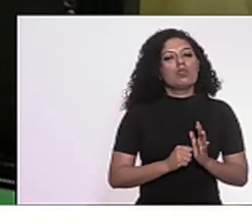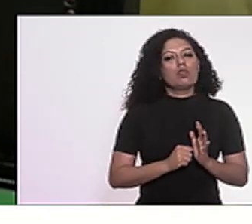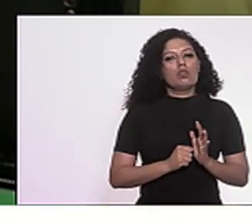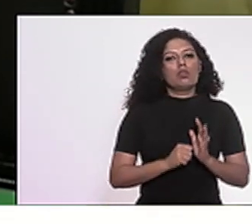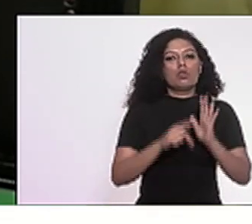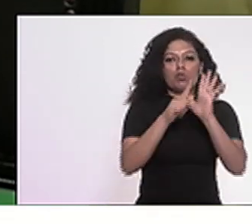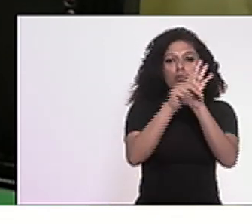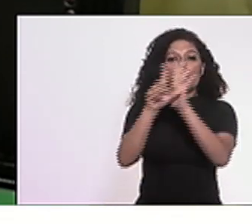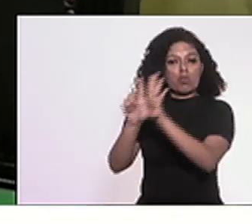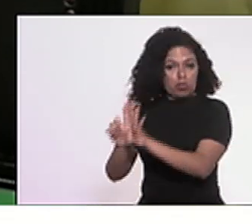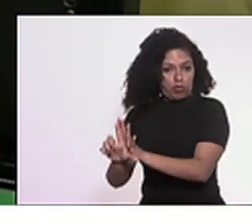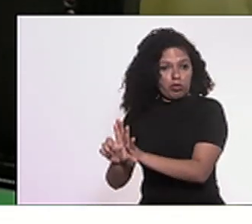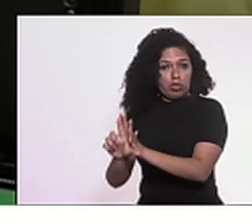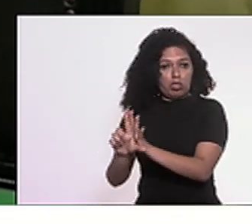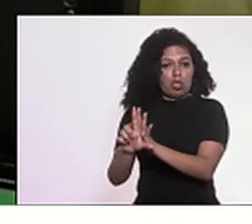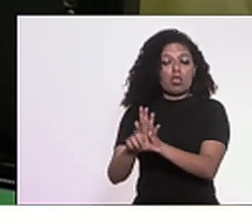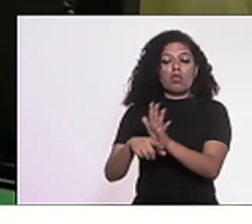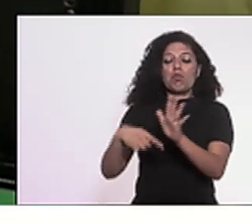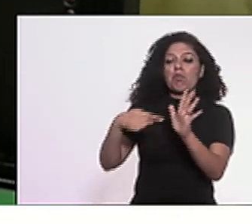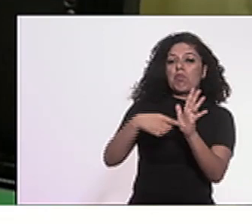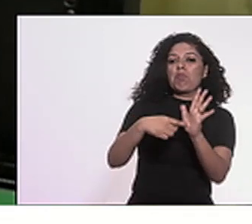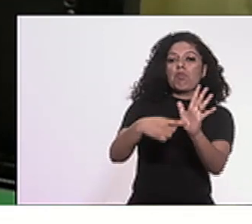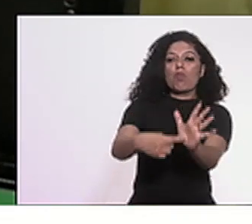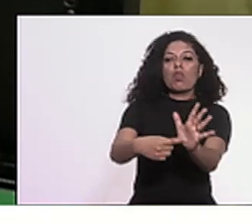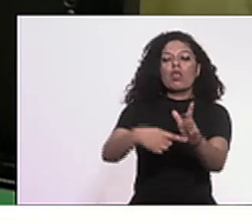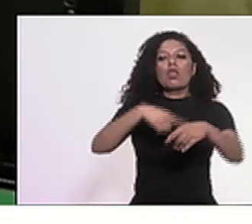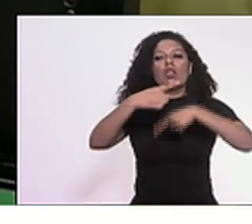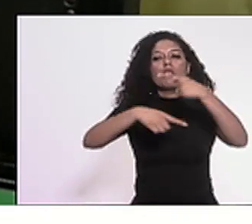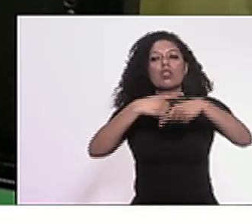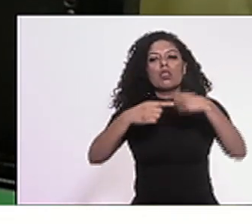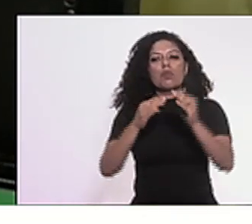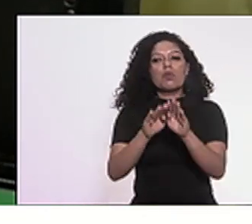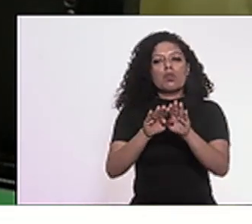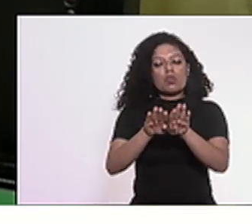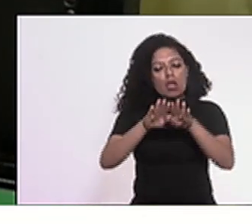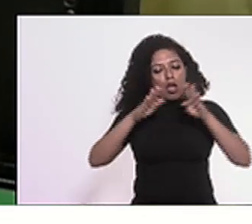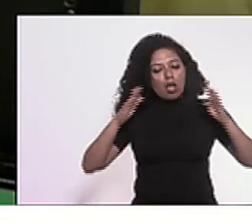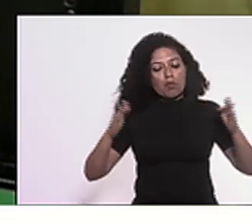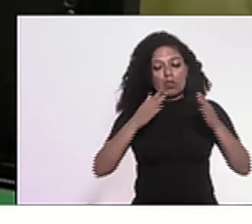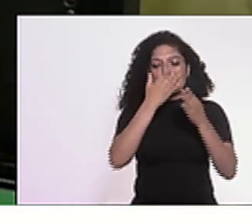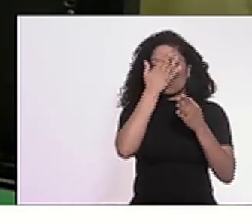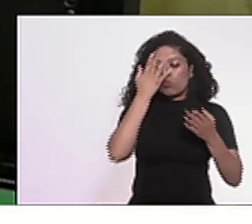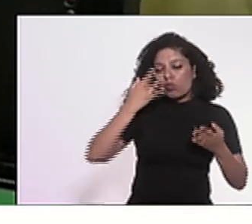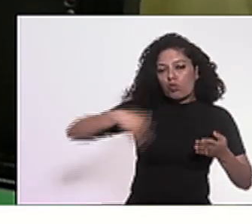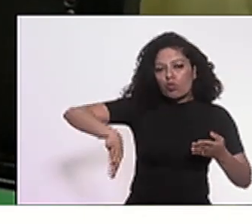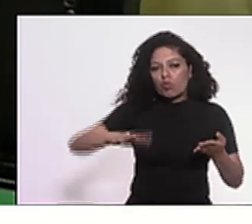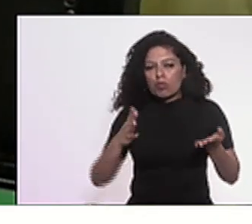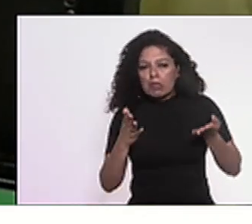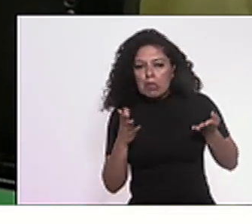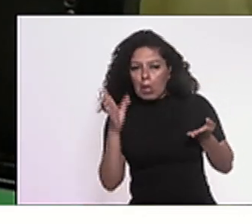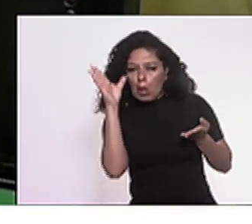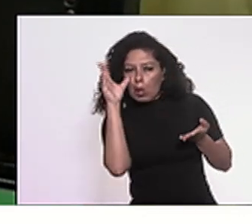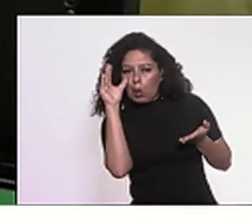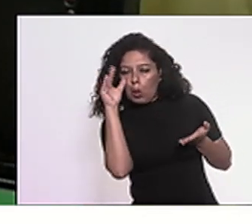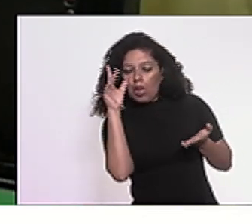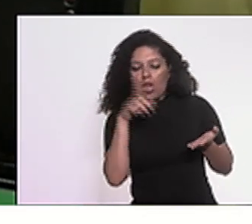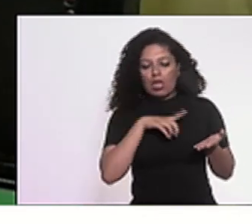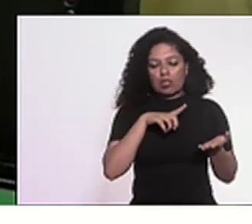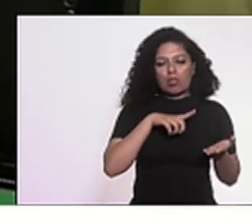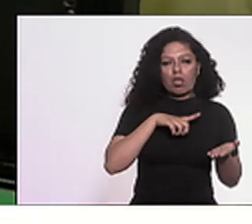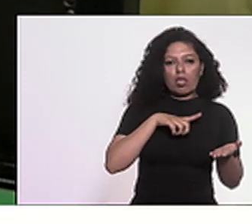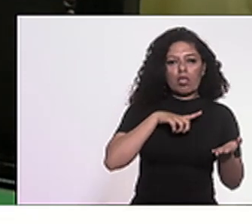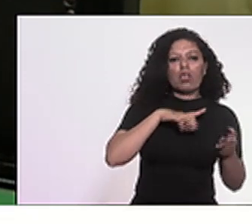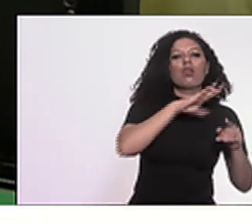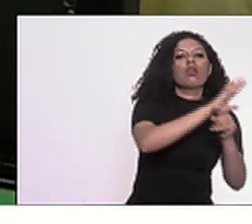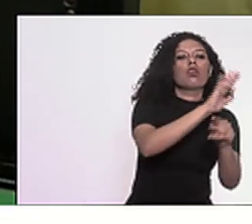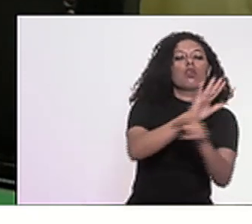do projeto de lei, a justificativa, e depois abrir para que os interessados em colaborar